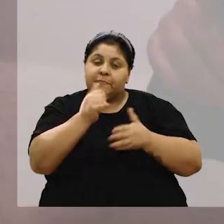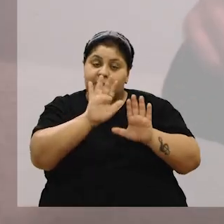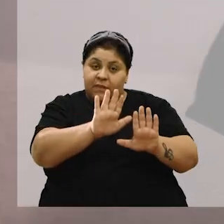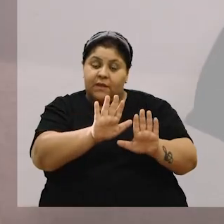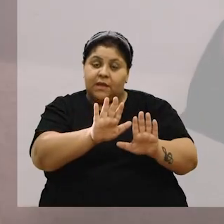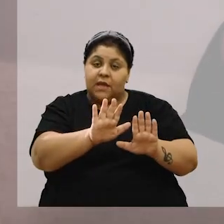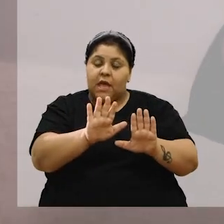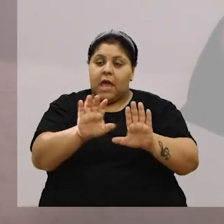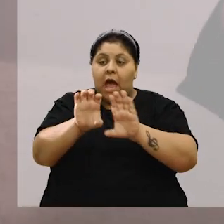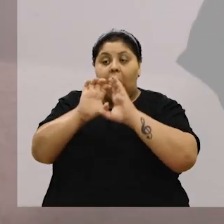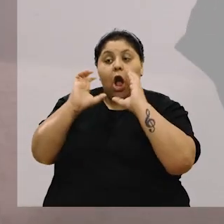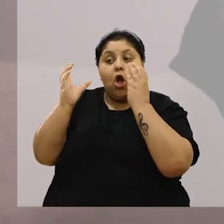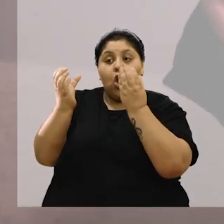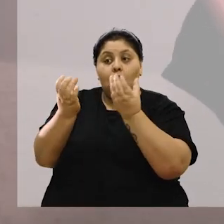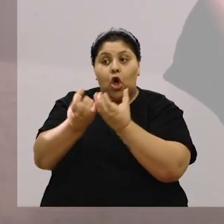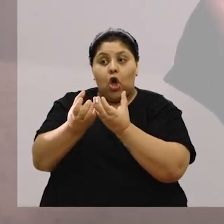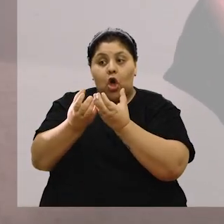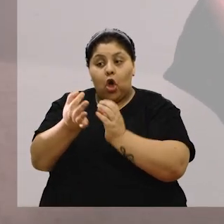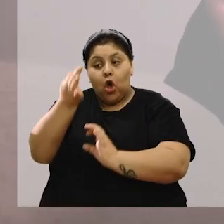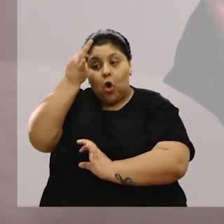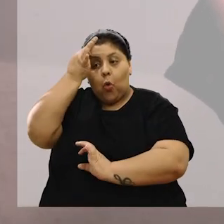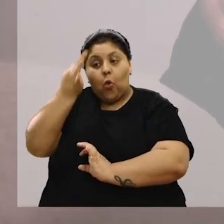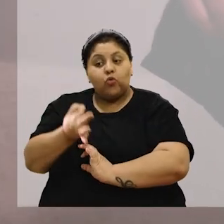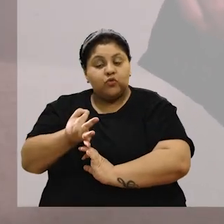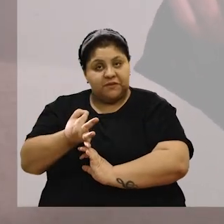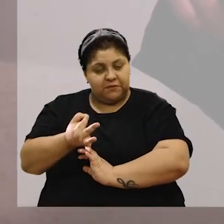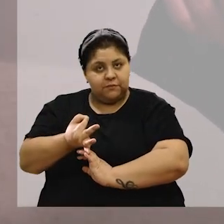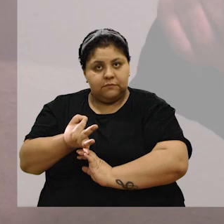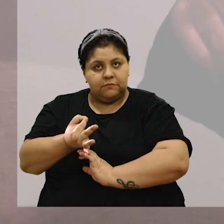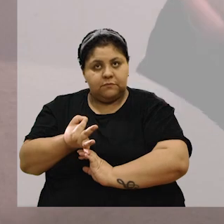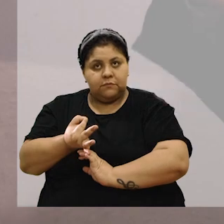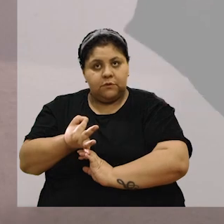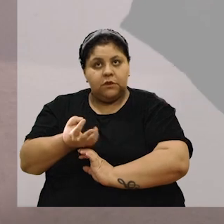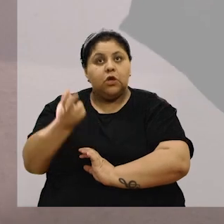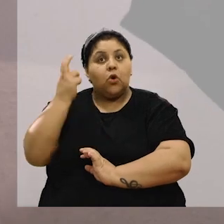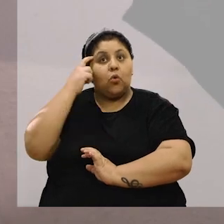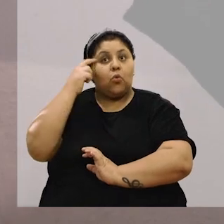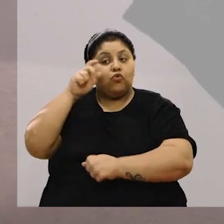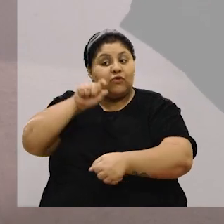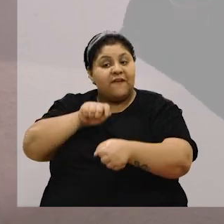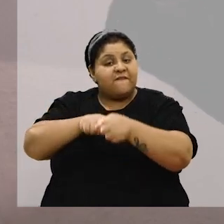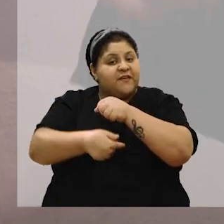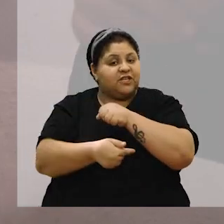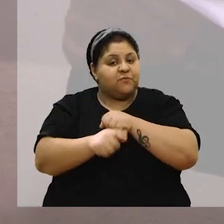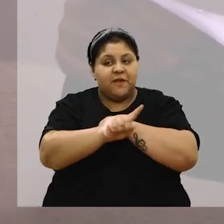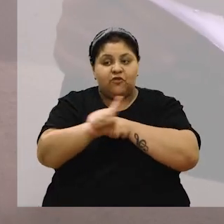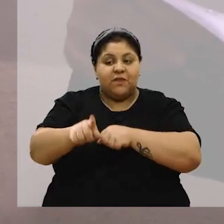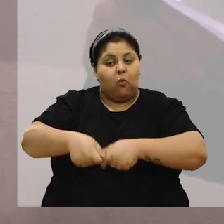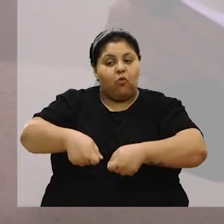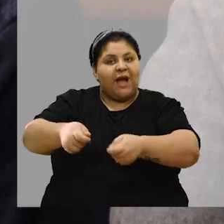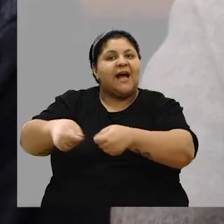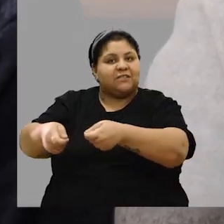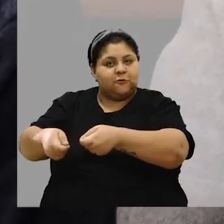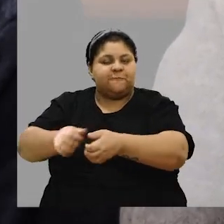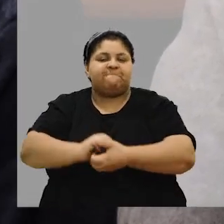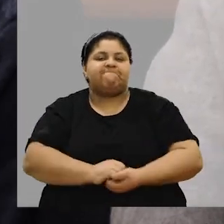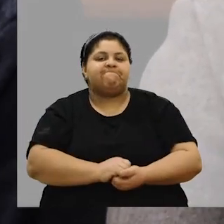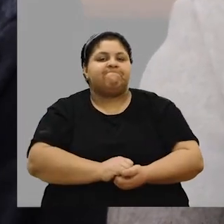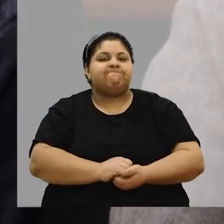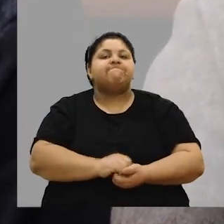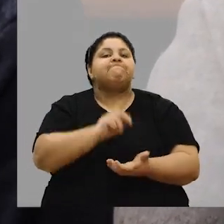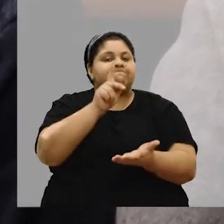senhora fala a comunidade entender, a comunidade se conscientizar que cultura é investimento e não